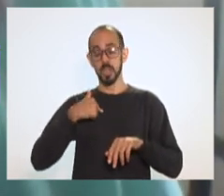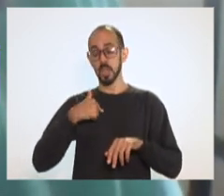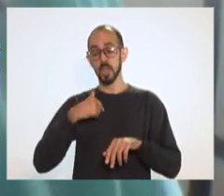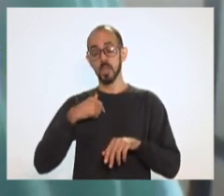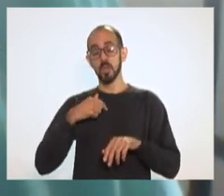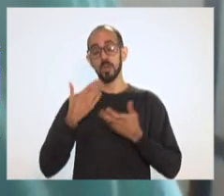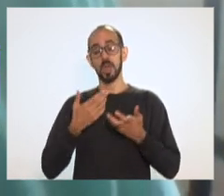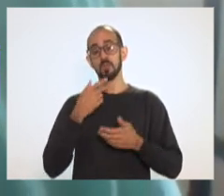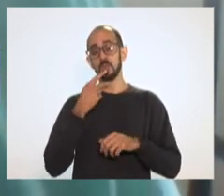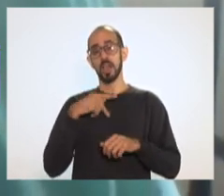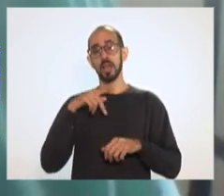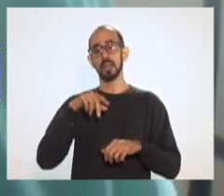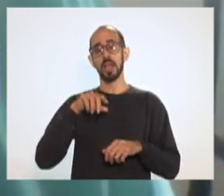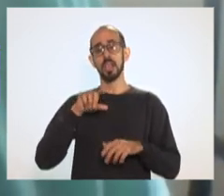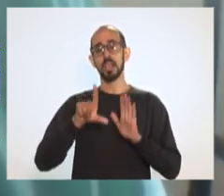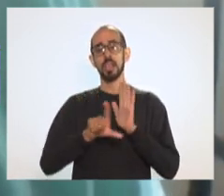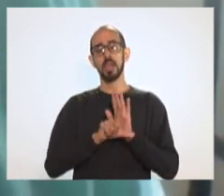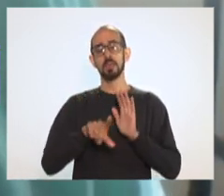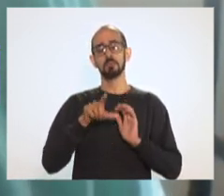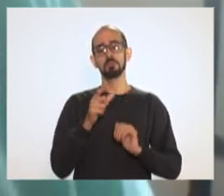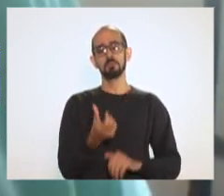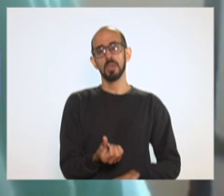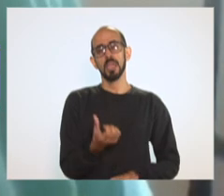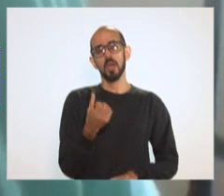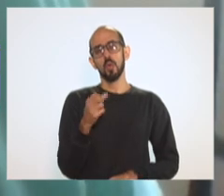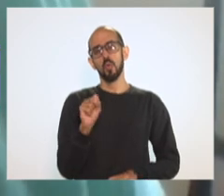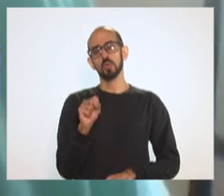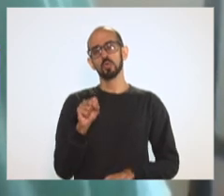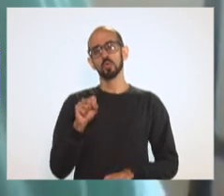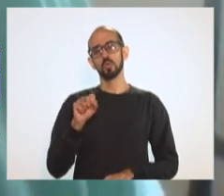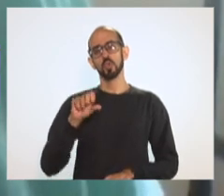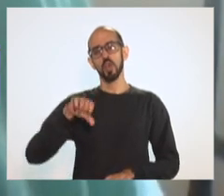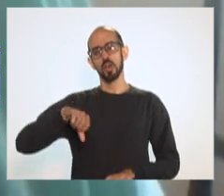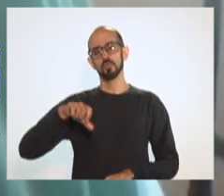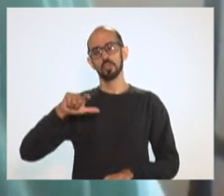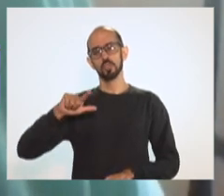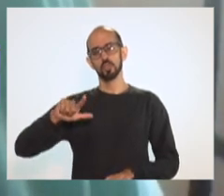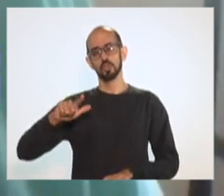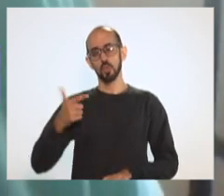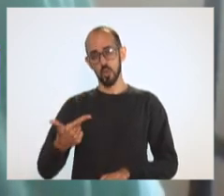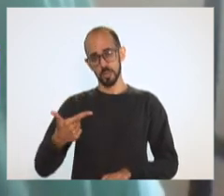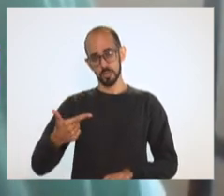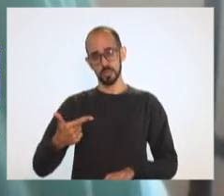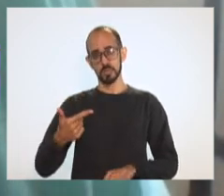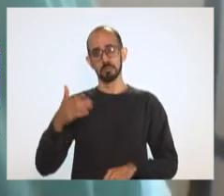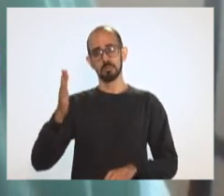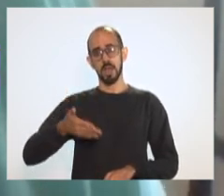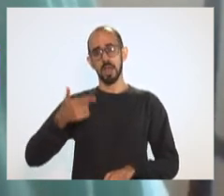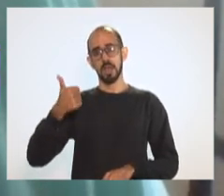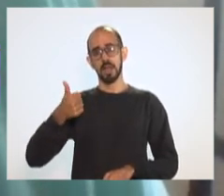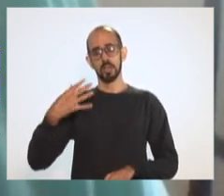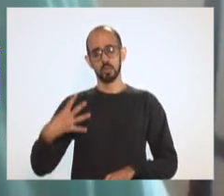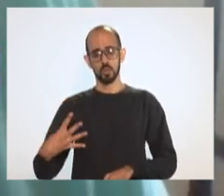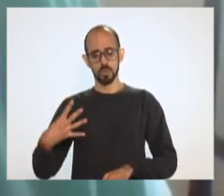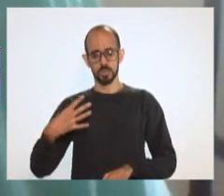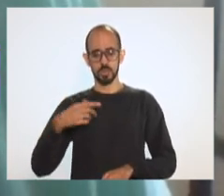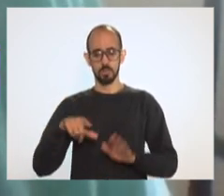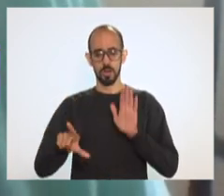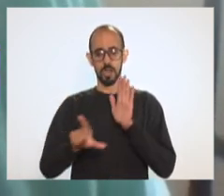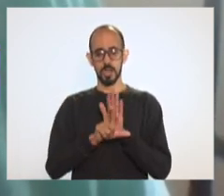6892 de 2014 é uma lei de minha autoria sobre